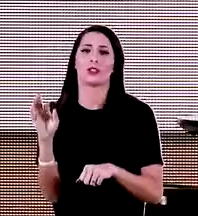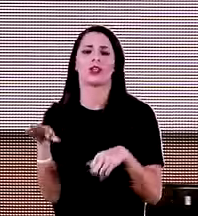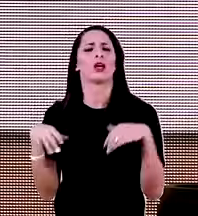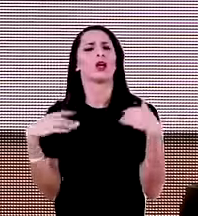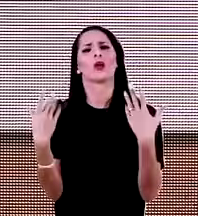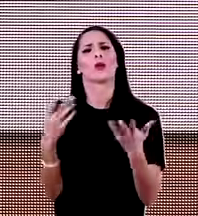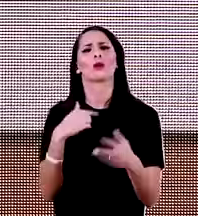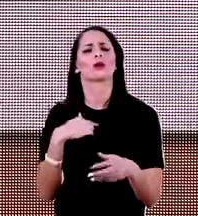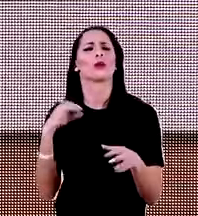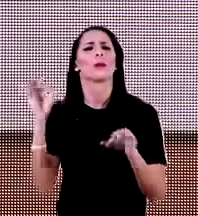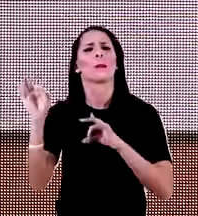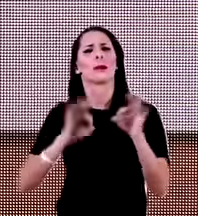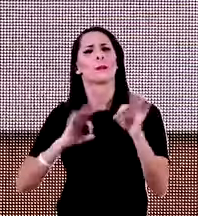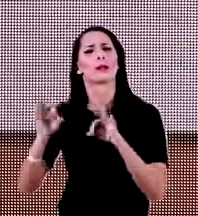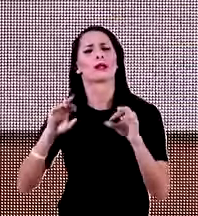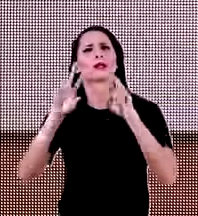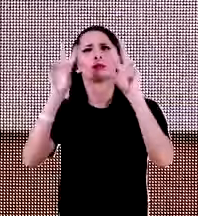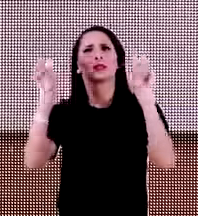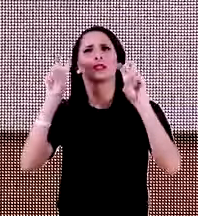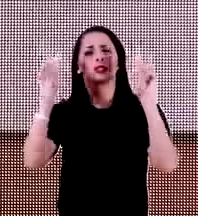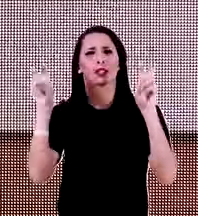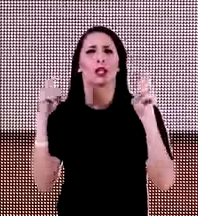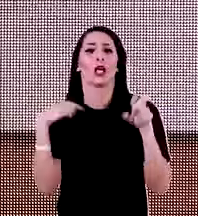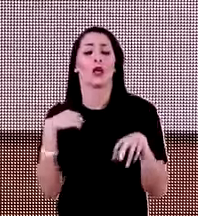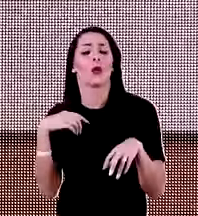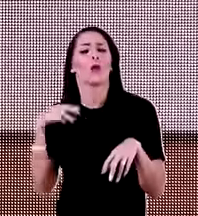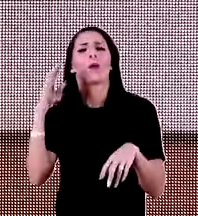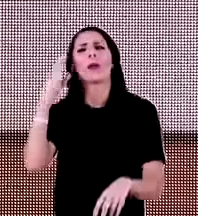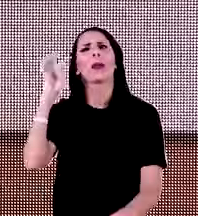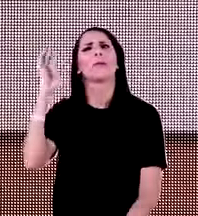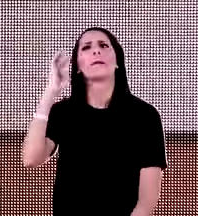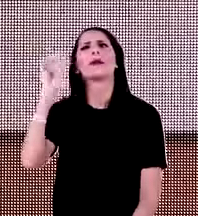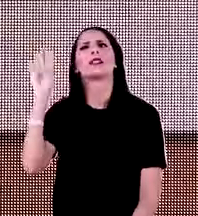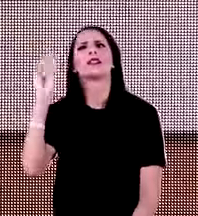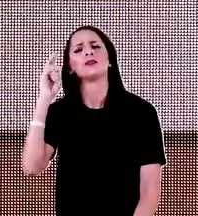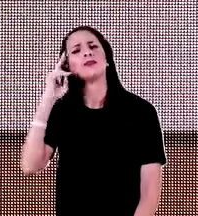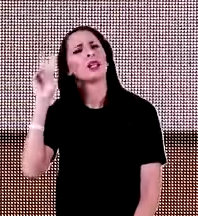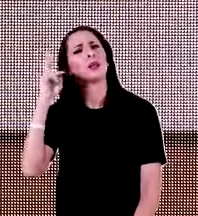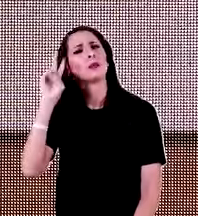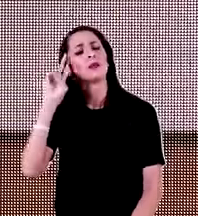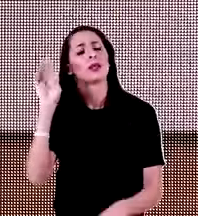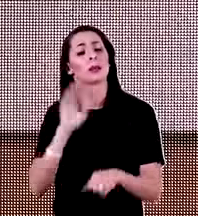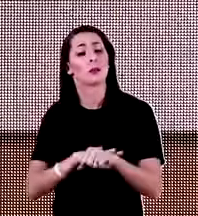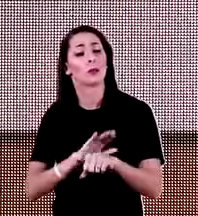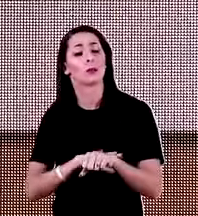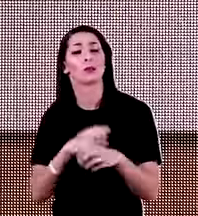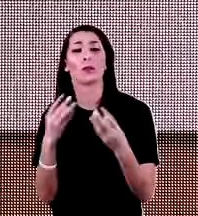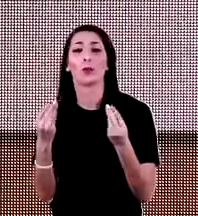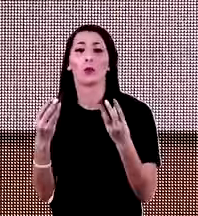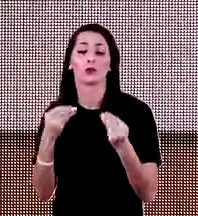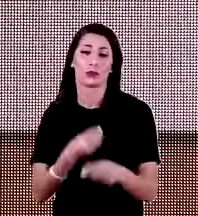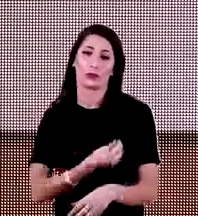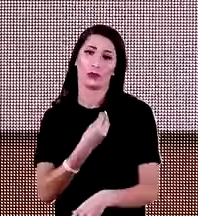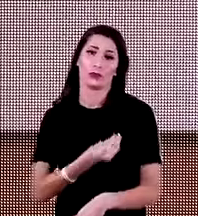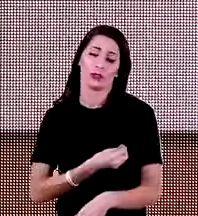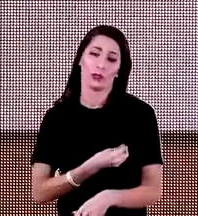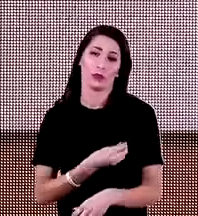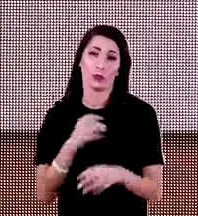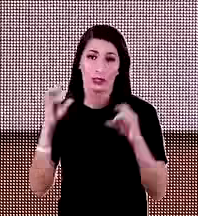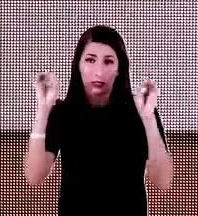mensagem, eu me lembrei de muitos momentos da minha vida, mas especialmente de um momento que eu passei como